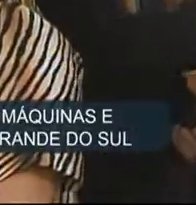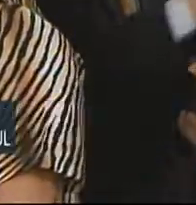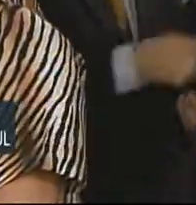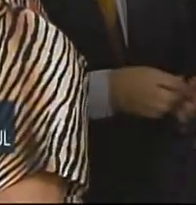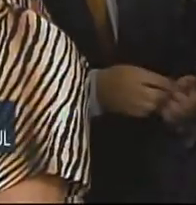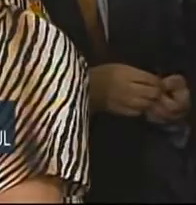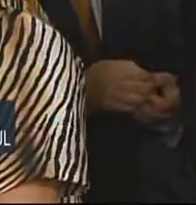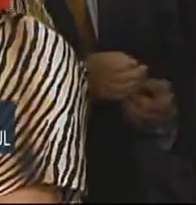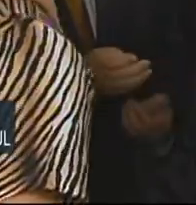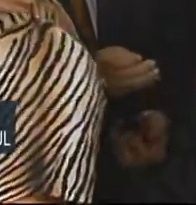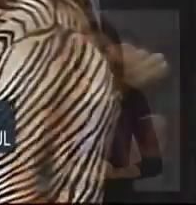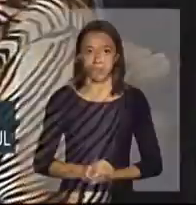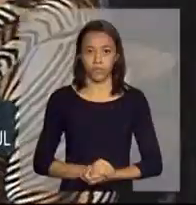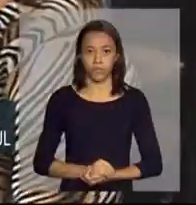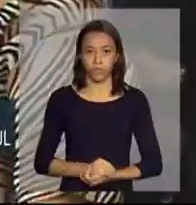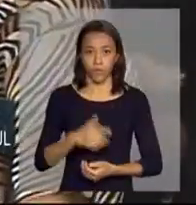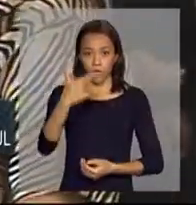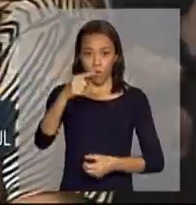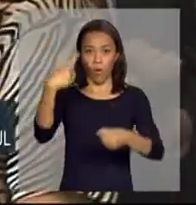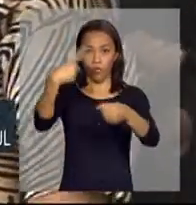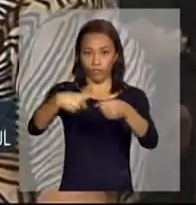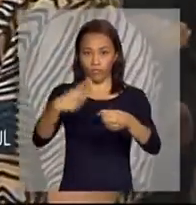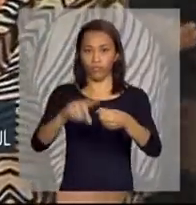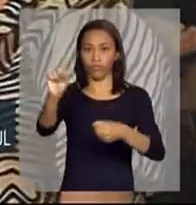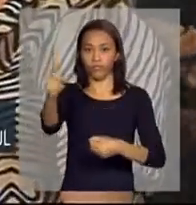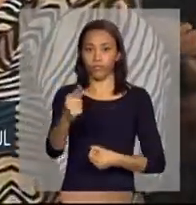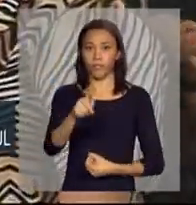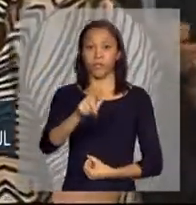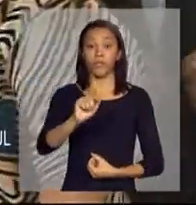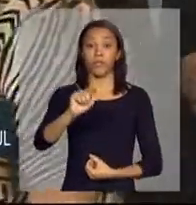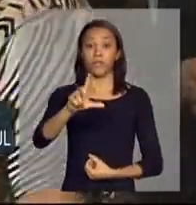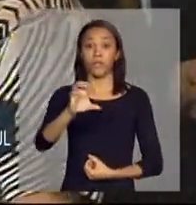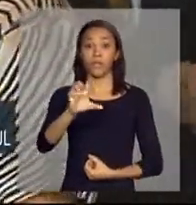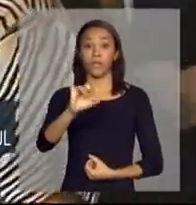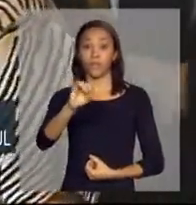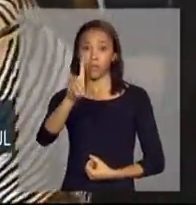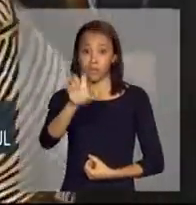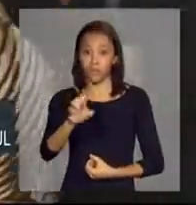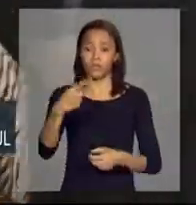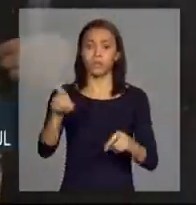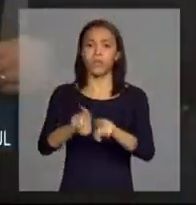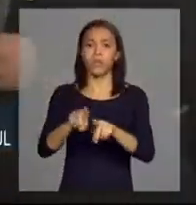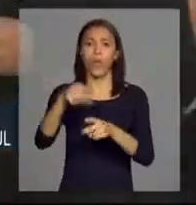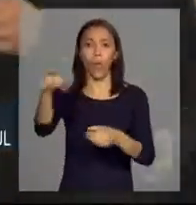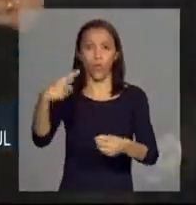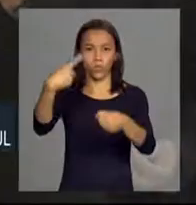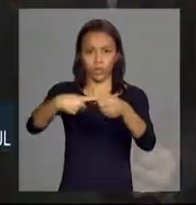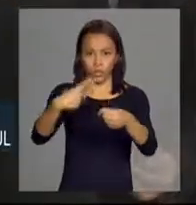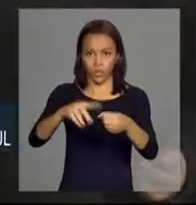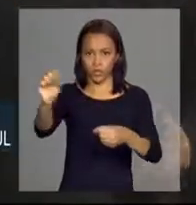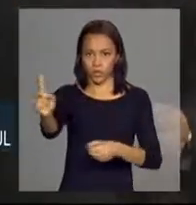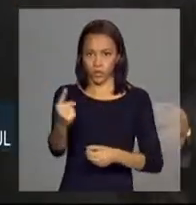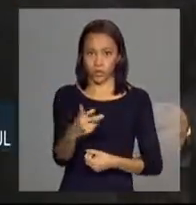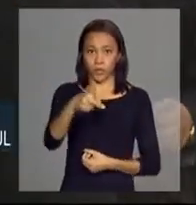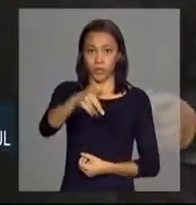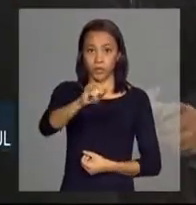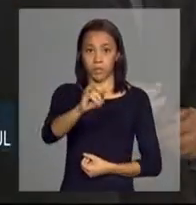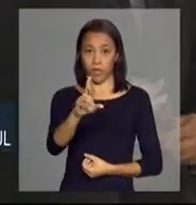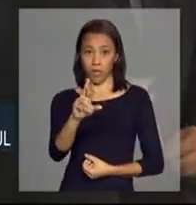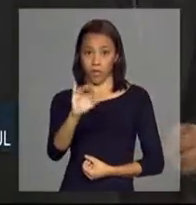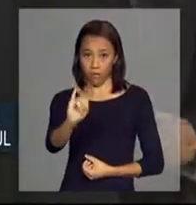Nhacorá, prefeita Cleide Marli Pires Tavares. Imbé, prefeito Pierre Emerinda